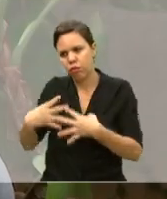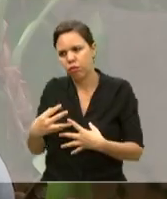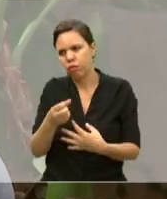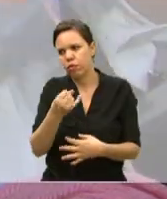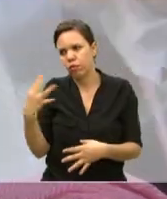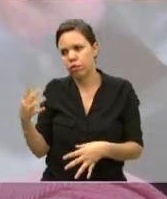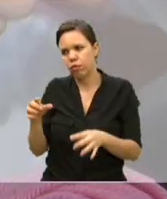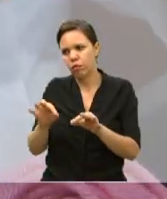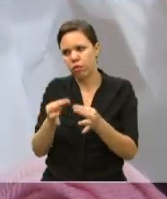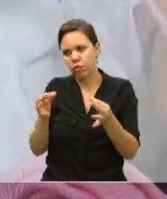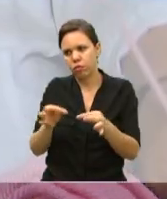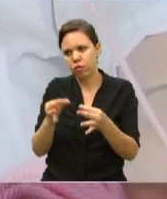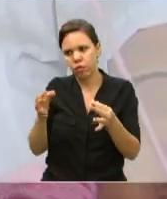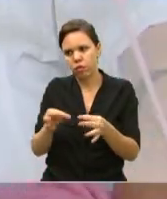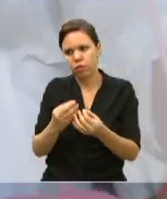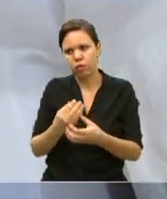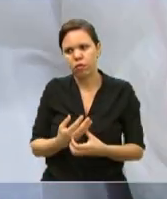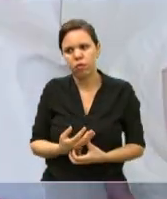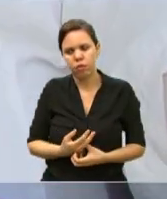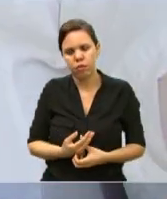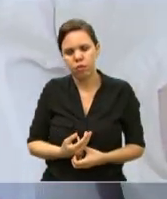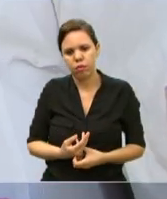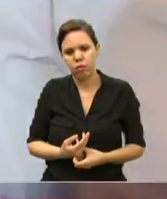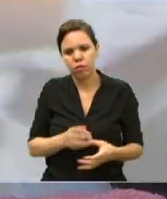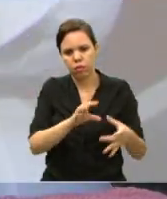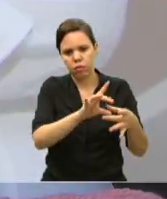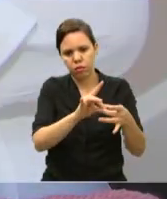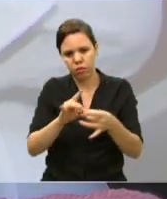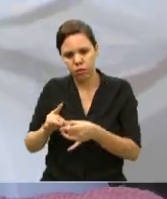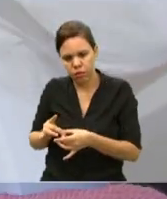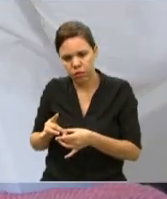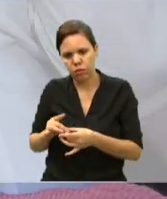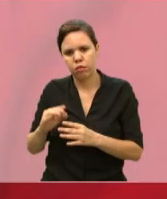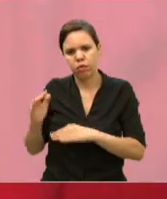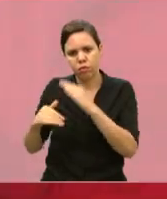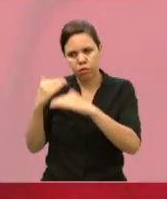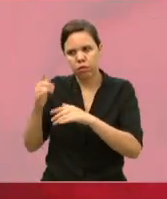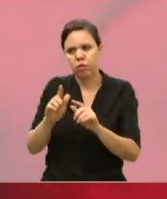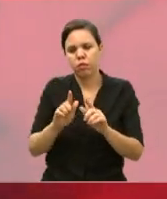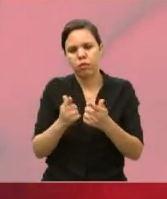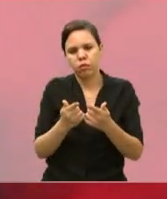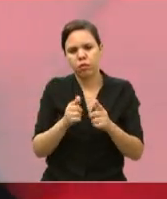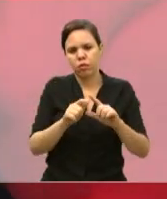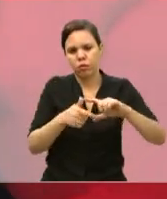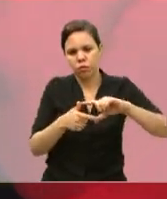rápido intervalo e é claro que a gente volta com mais sala de aula. É já já.